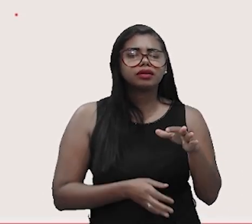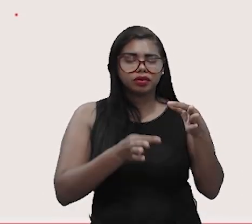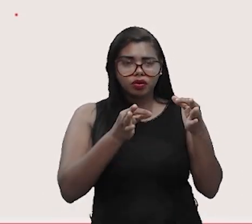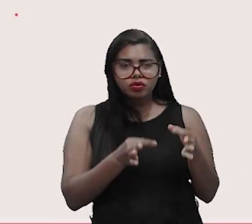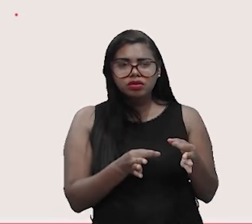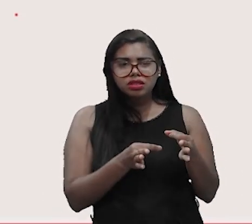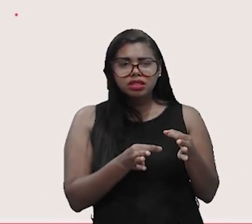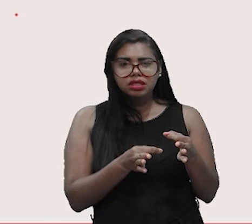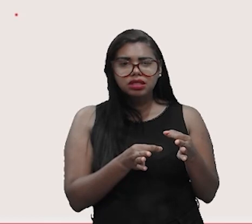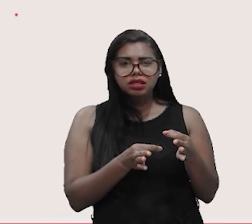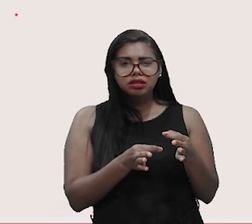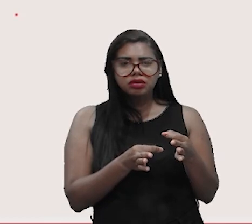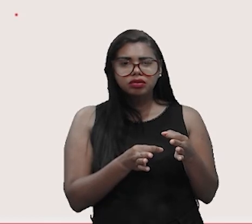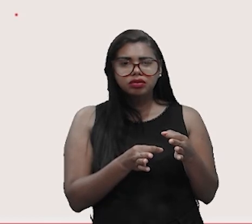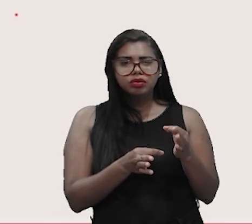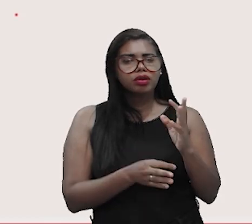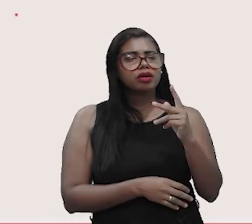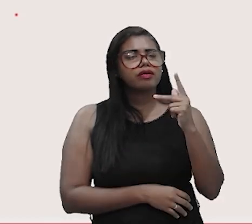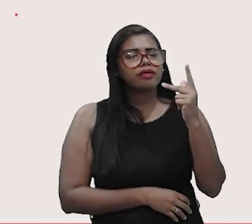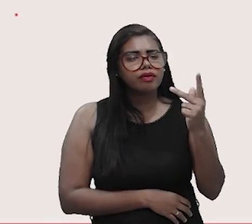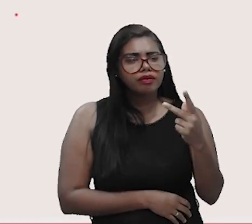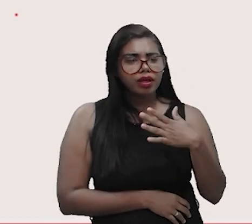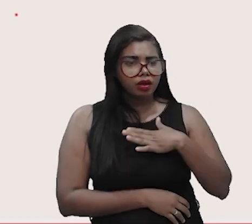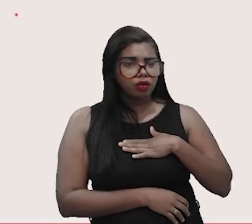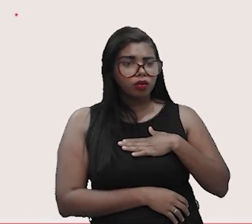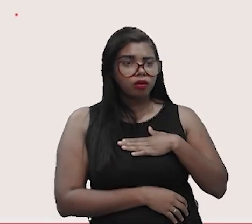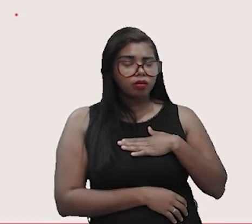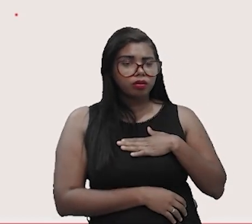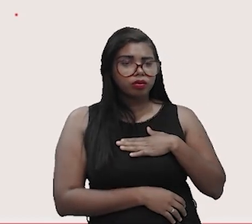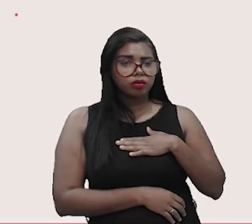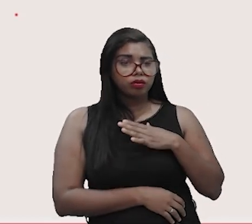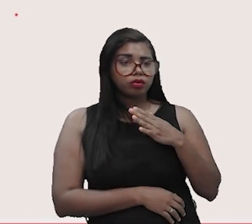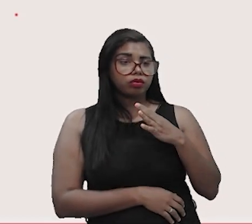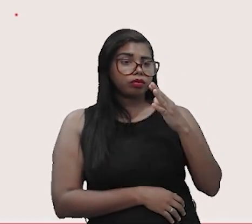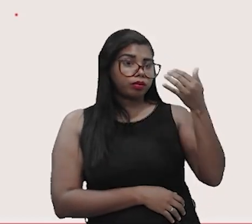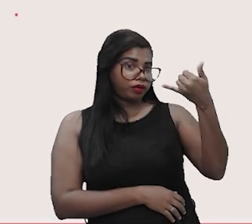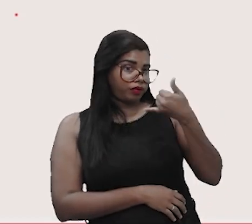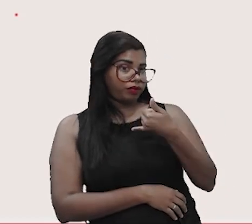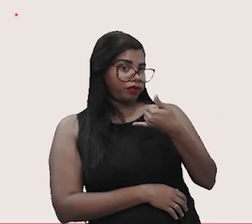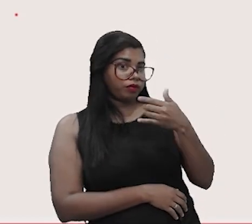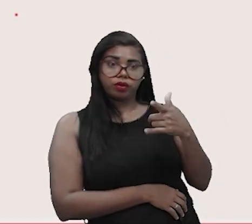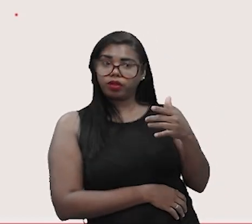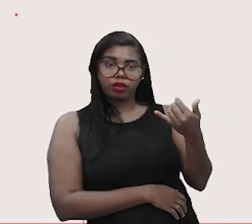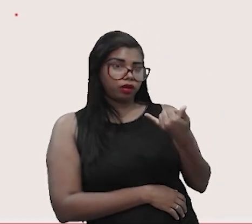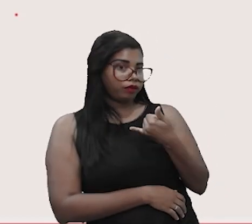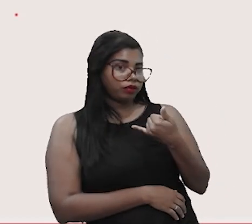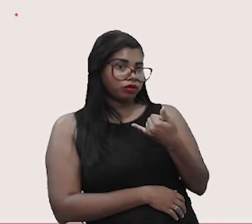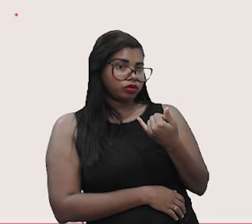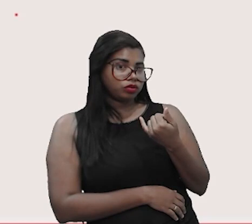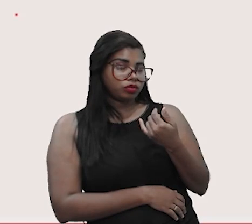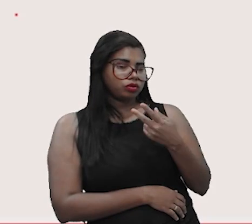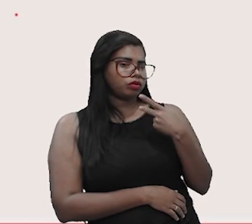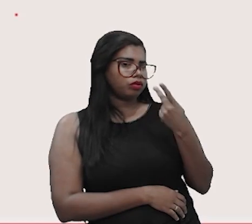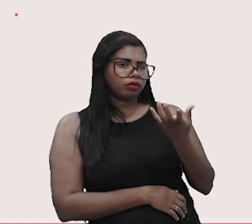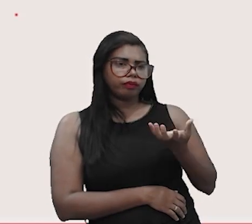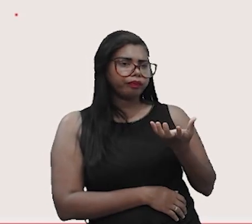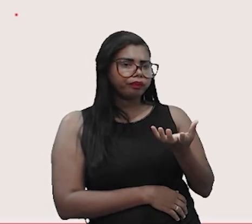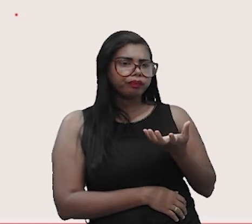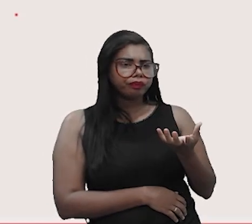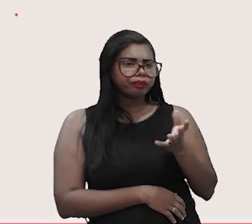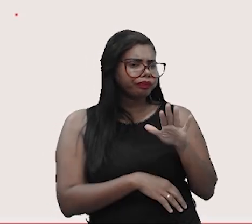disseram-me, não me disseram. Eu falo como quero. E te digo